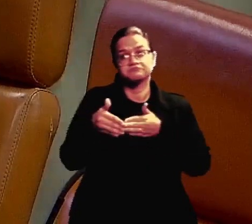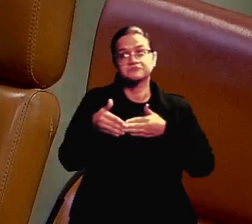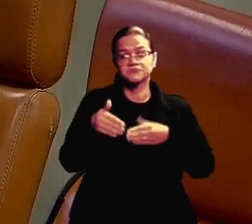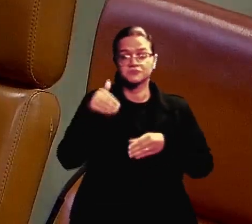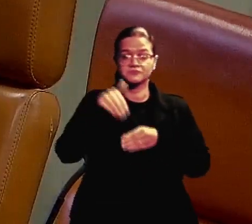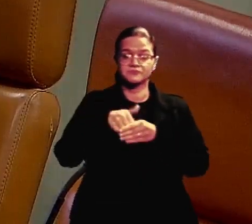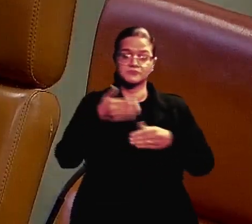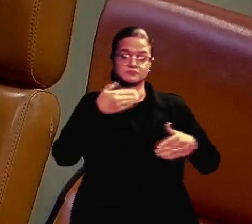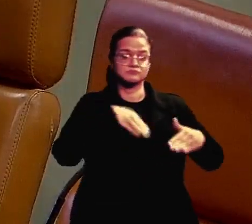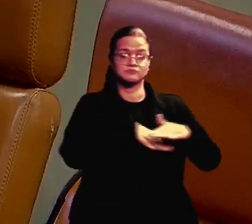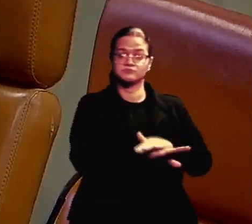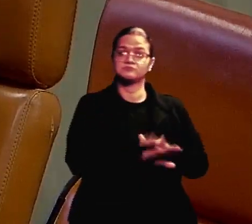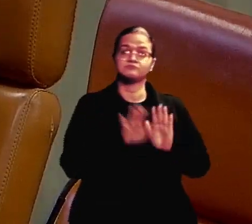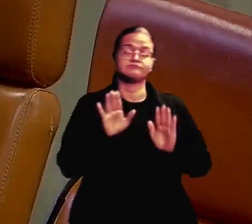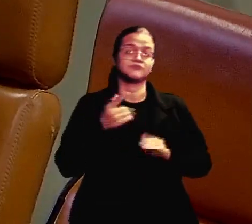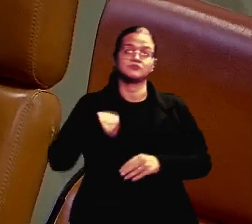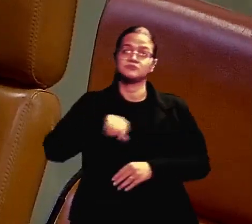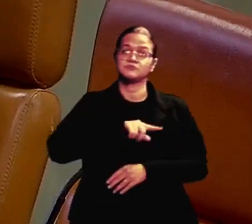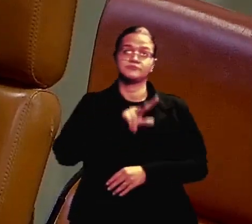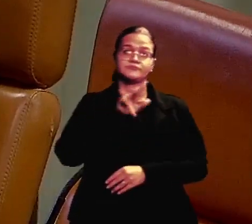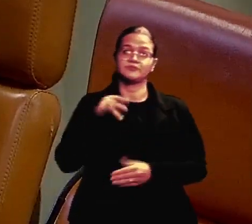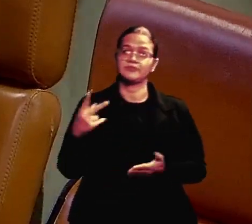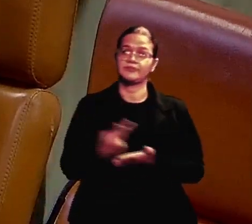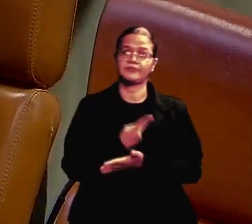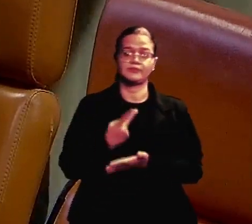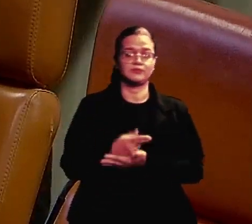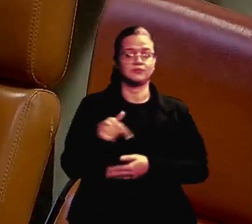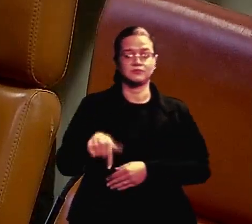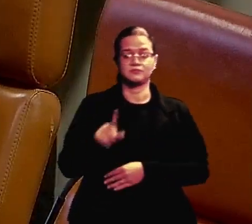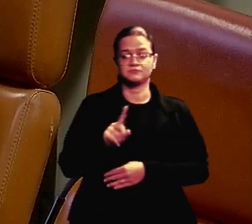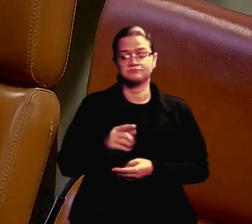arquivamento, mas não vamos cometer este erro aqui, não.